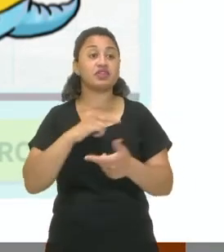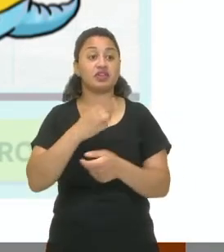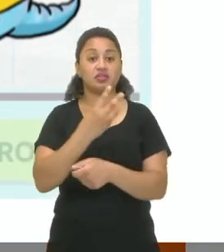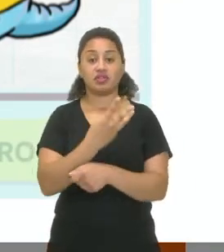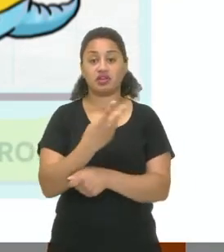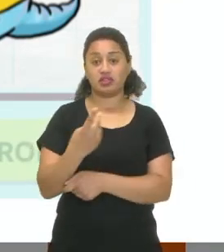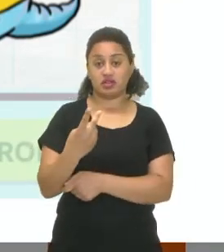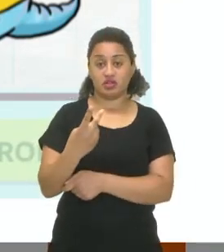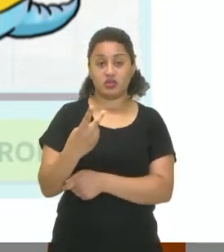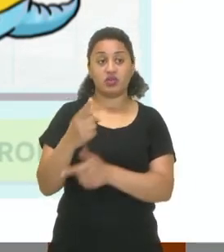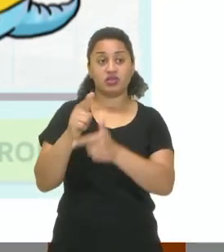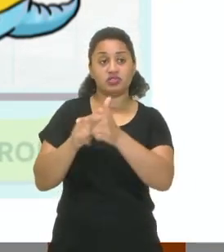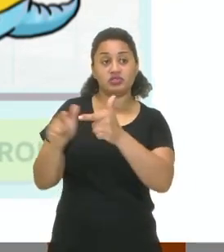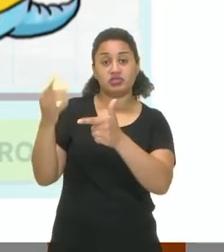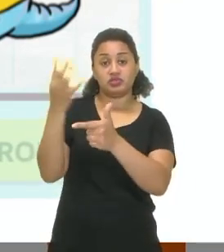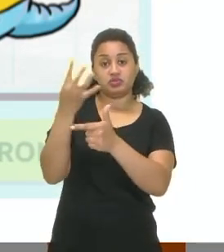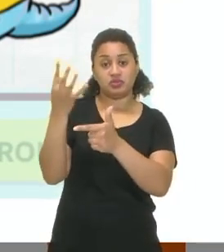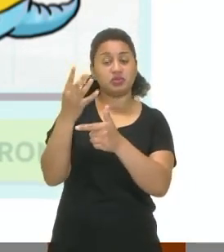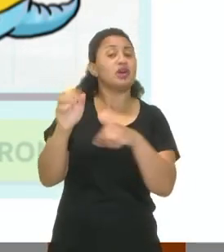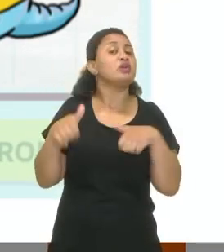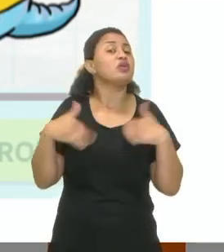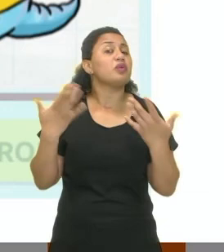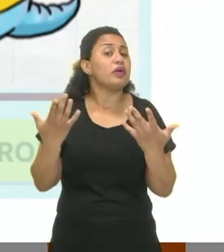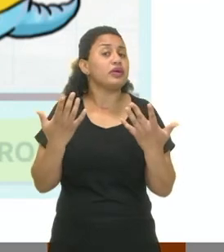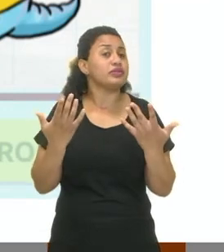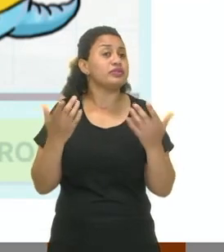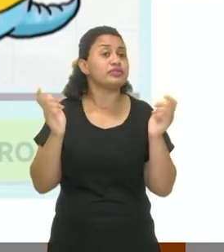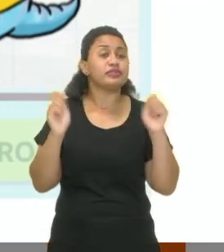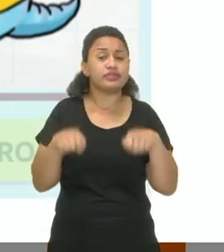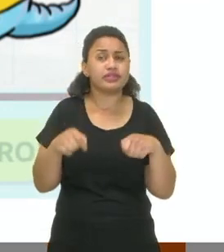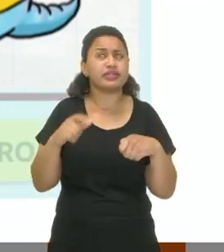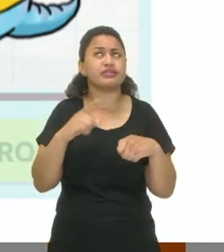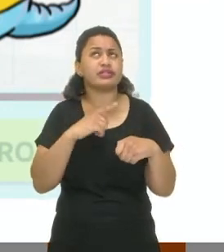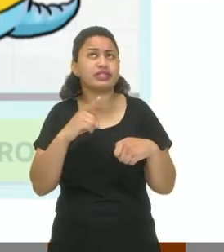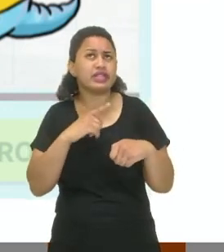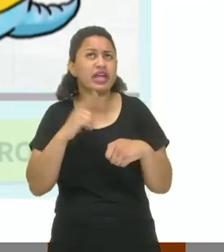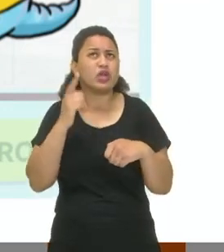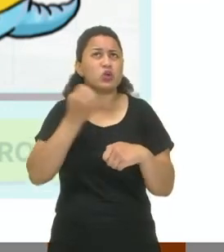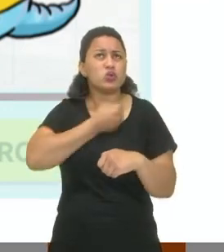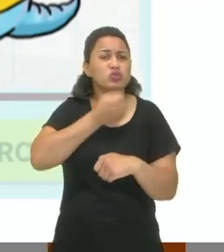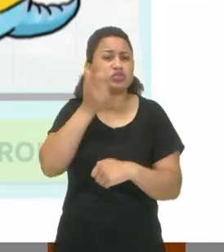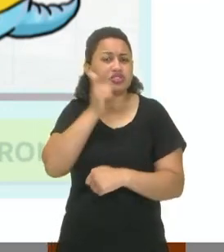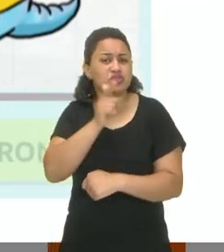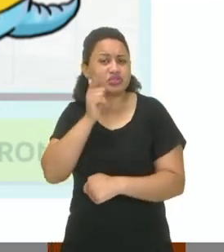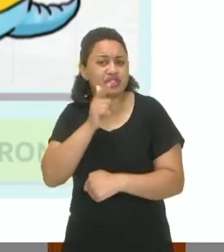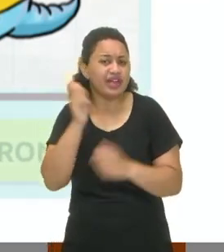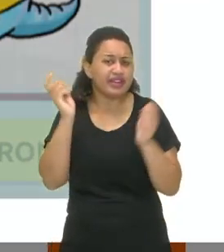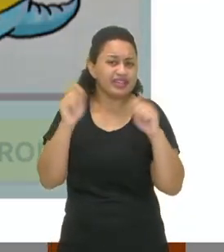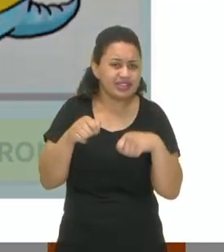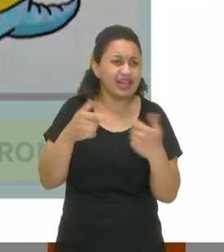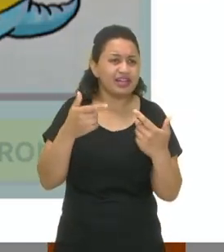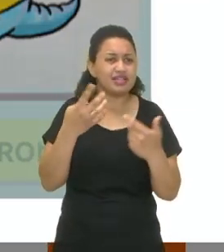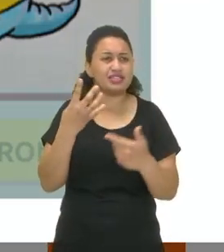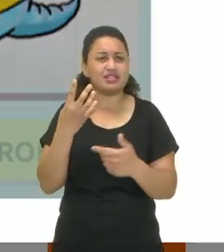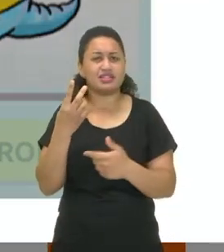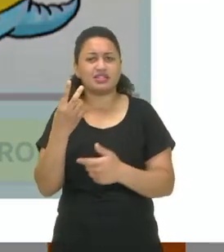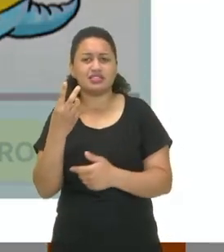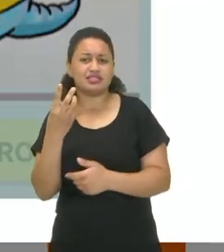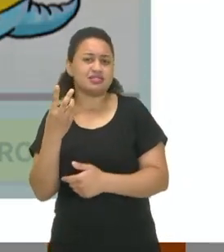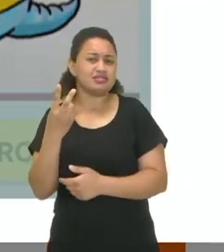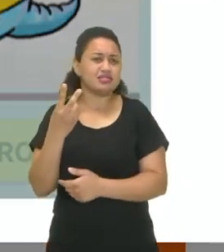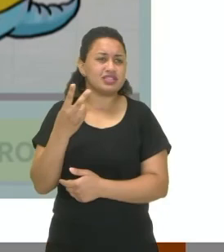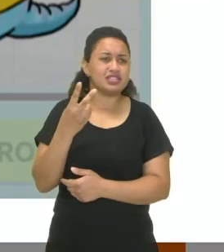né, divididos por 4. Quanto será que dá isso, né? Será que a gente consegue fazer isso? Será que vai dar 32? Será que vai dar